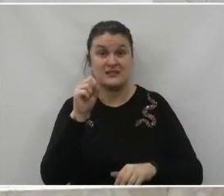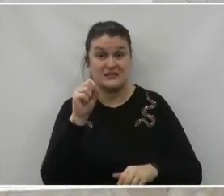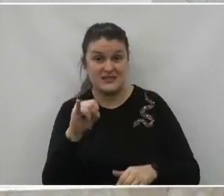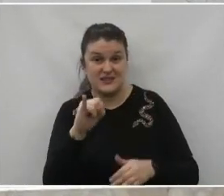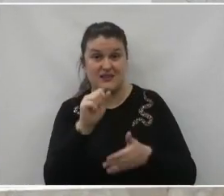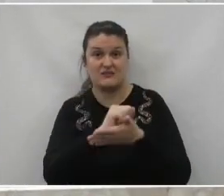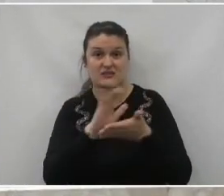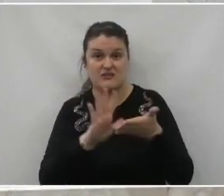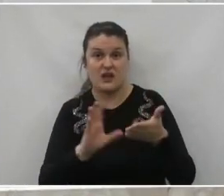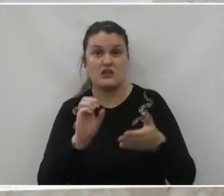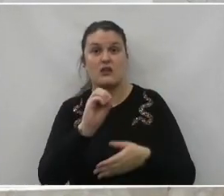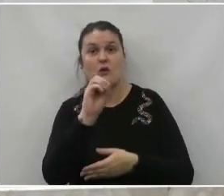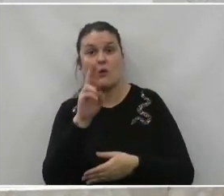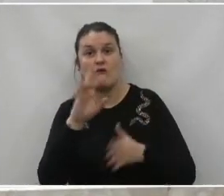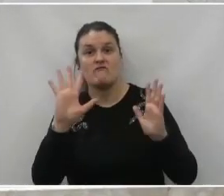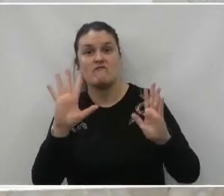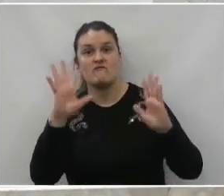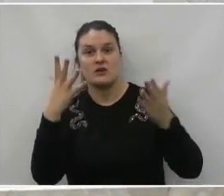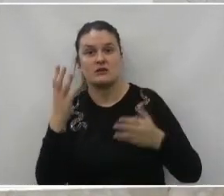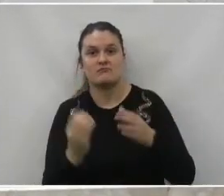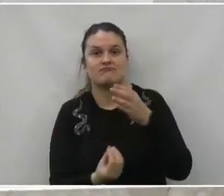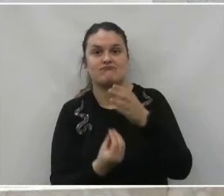ou evento se realize em local privado,